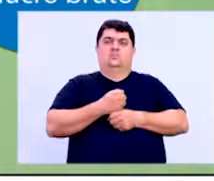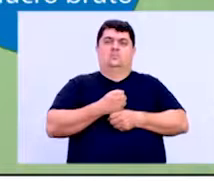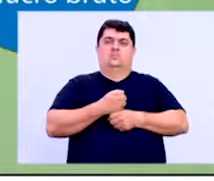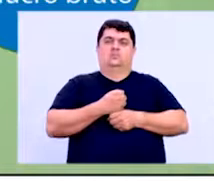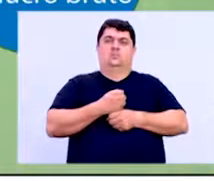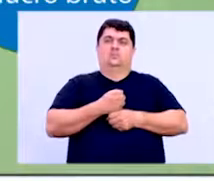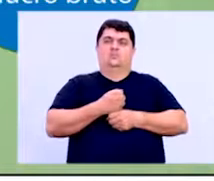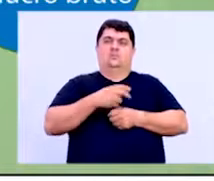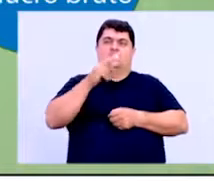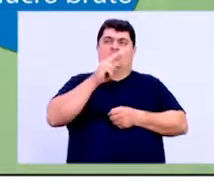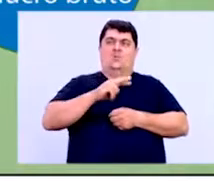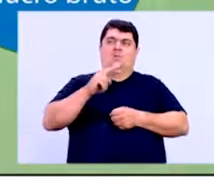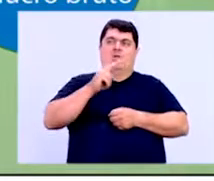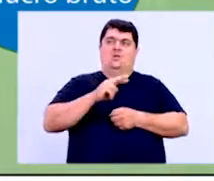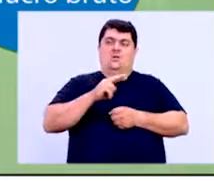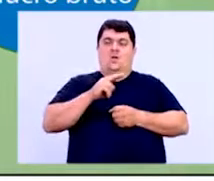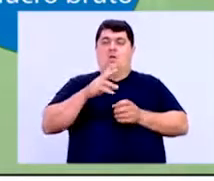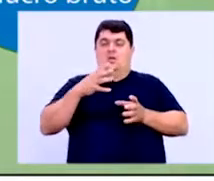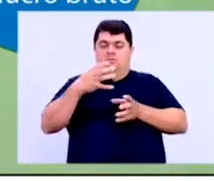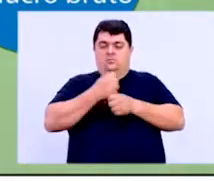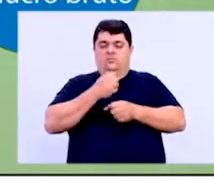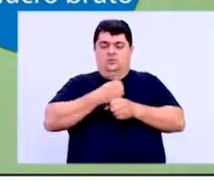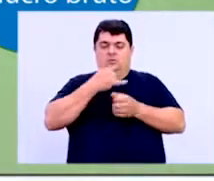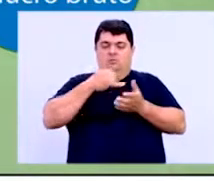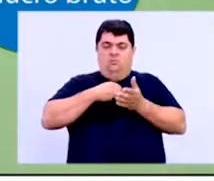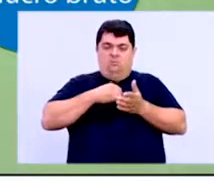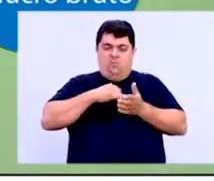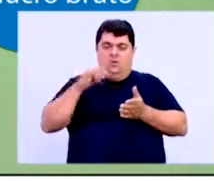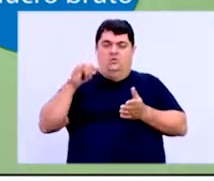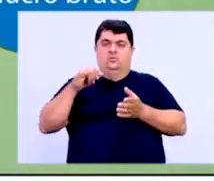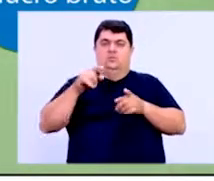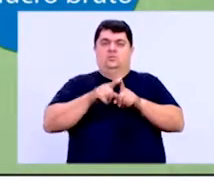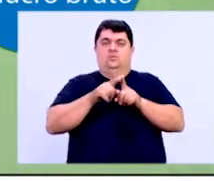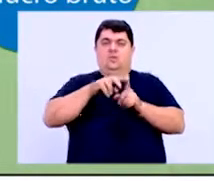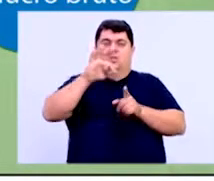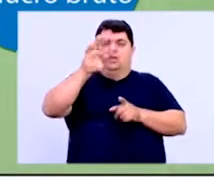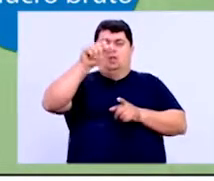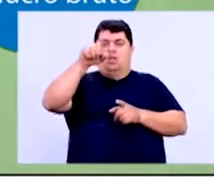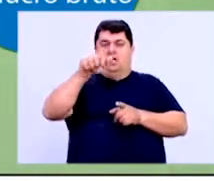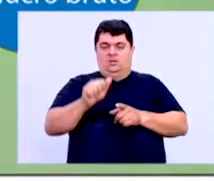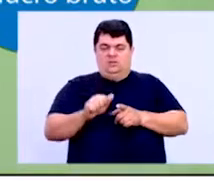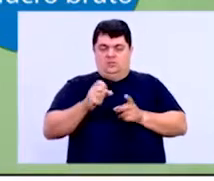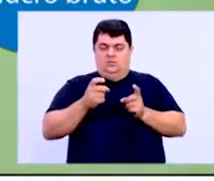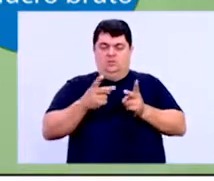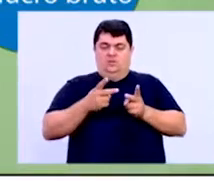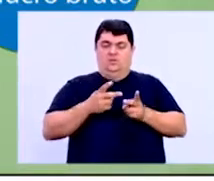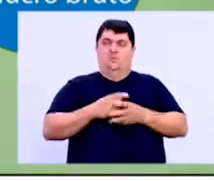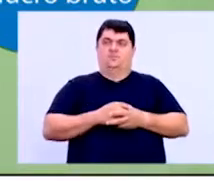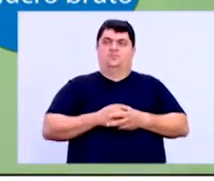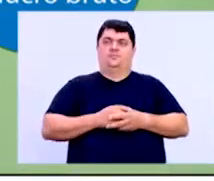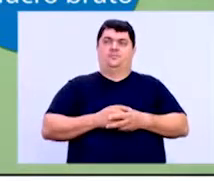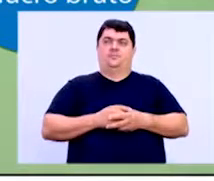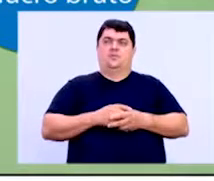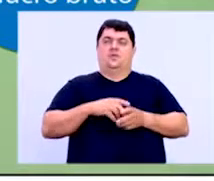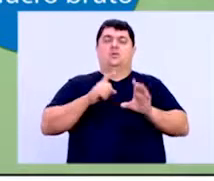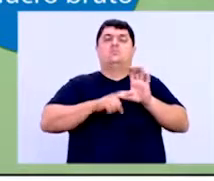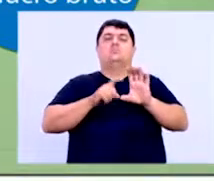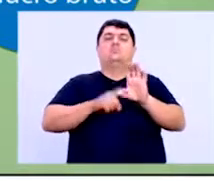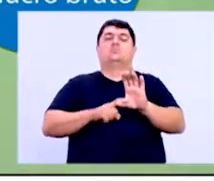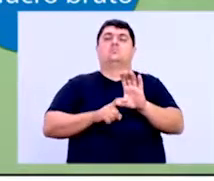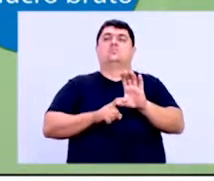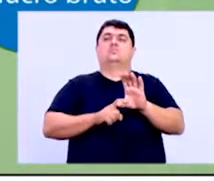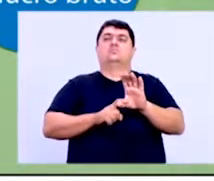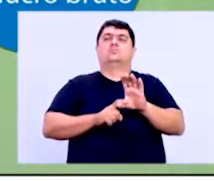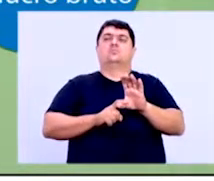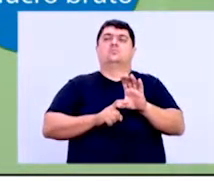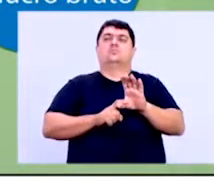Esse valor é o quê? A somatória dos impostos e taxa sobre vendas. E as despesas. Fazendo